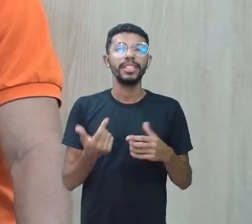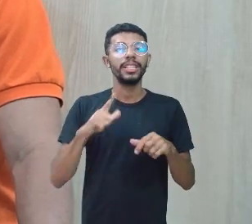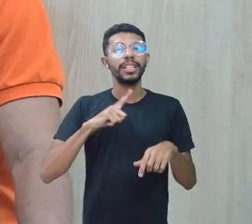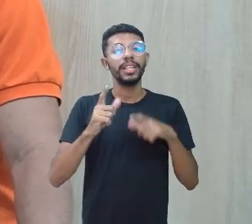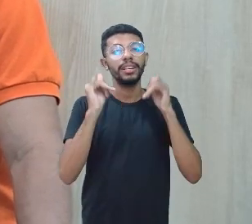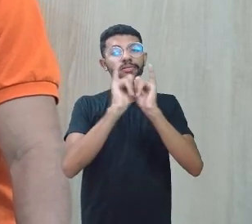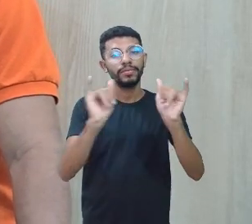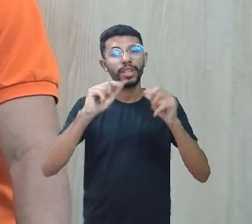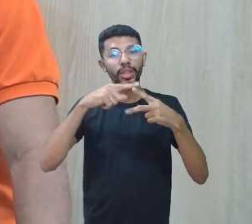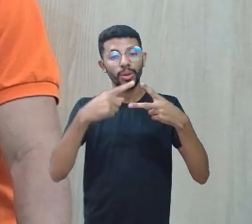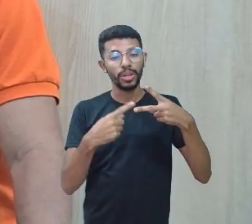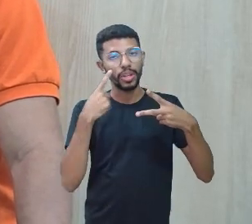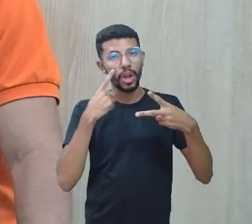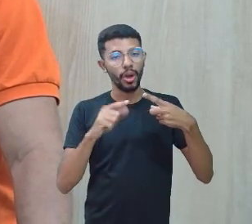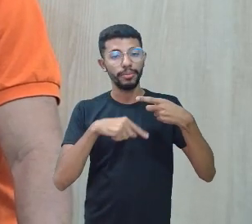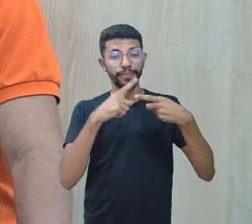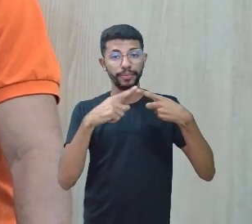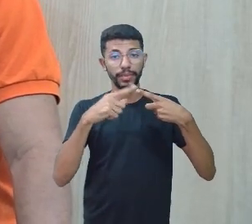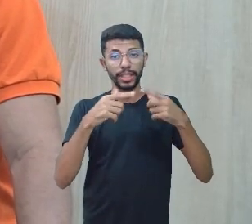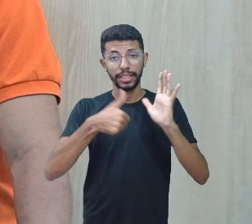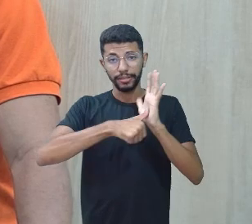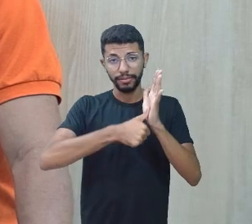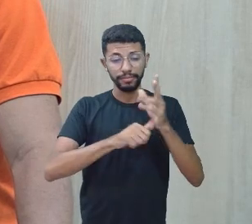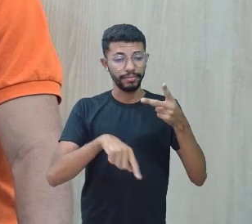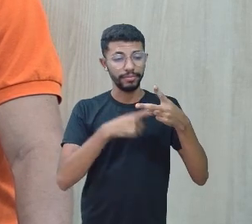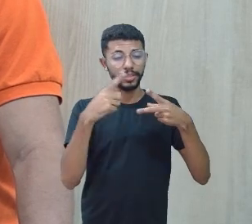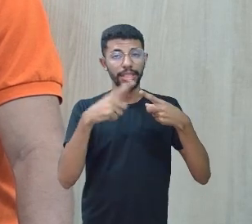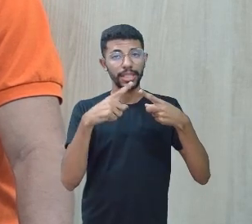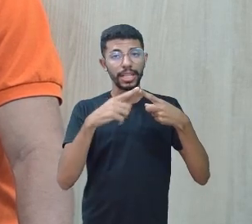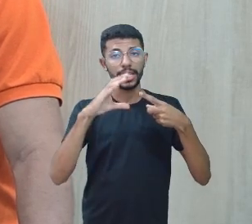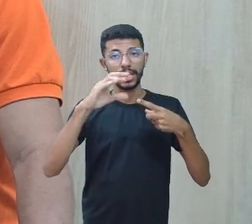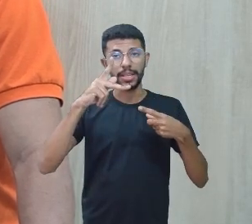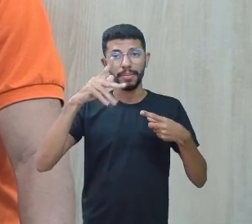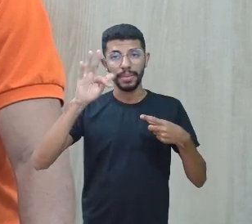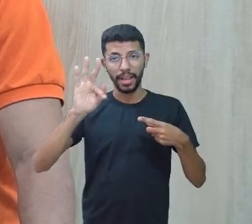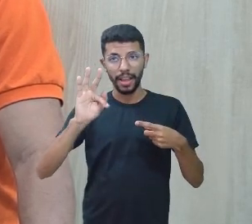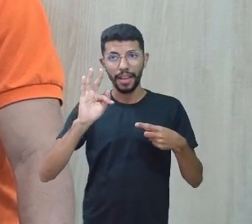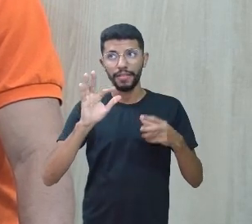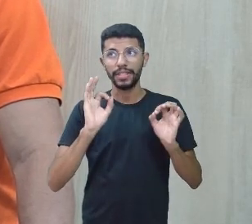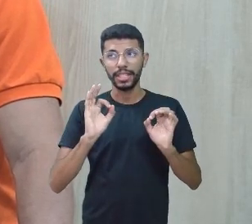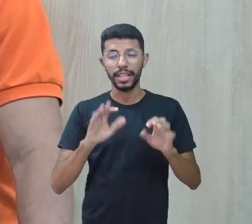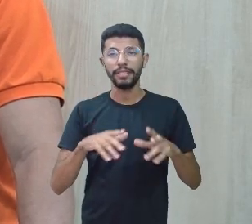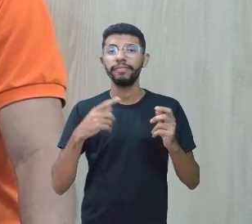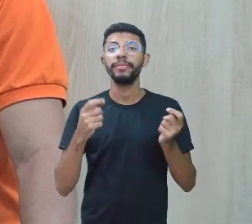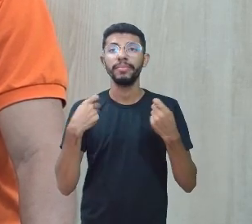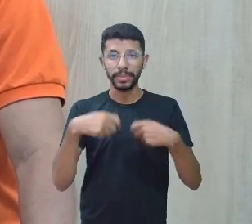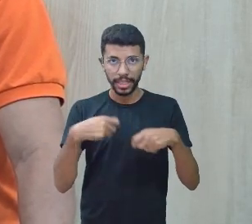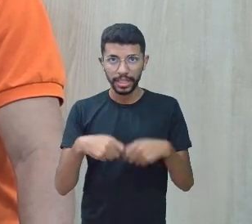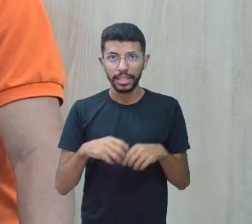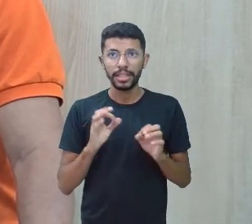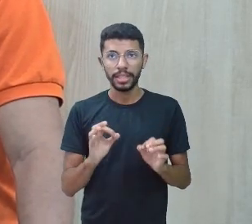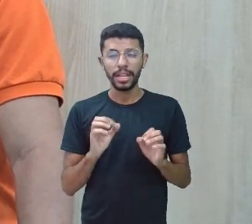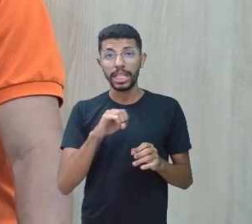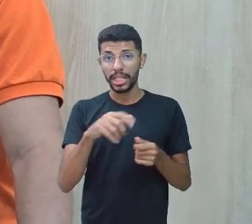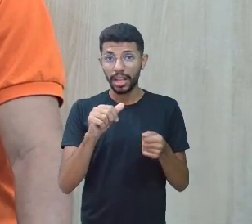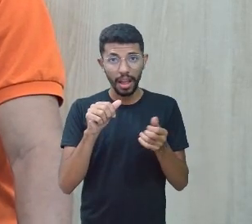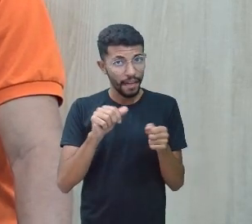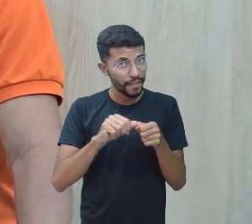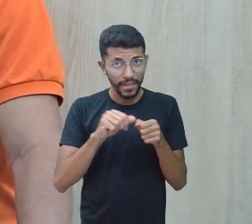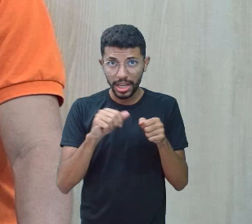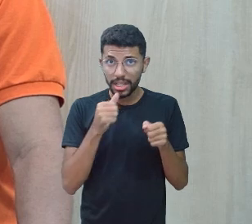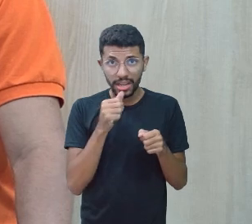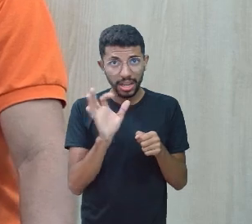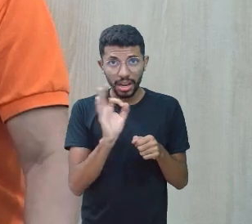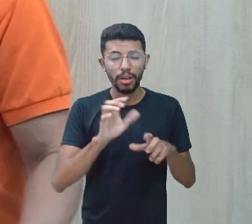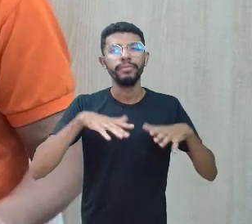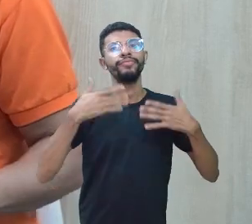RG e CPF, né, para quem não tirou ainda, que ainda dá tempo para tirar para a ETE, né, que não abriu a inscrição Sim. ainda. Então, se você não fez, tira